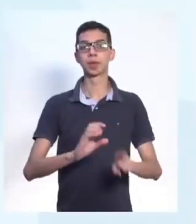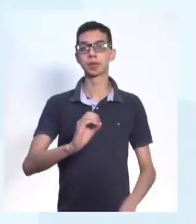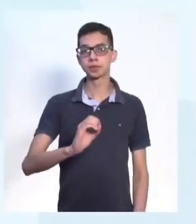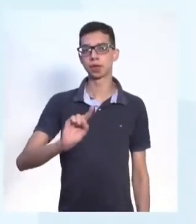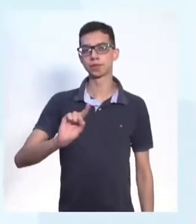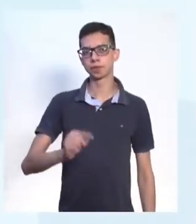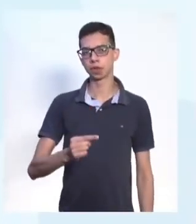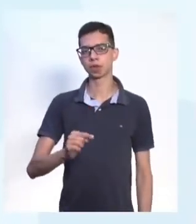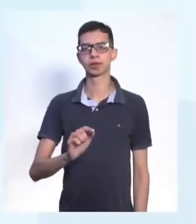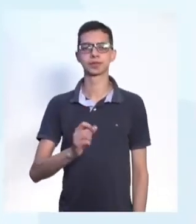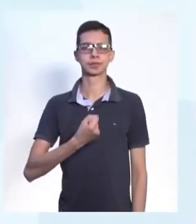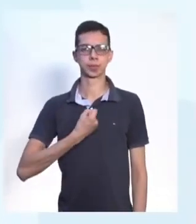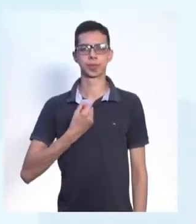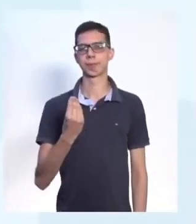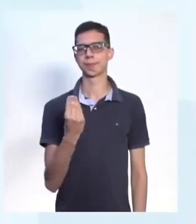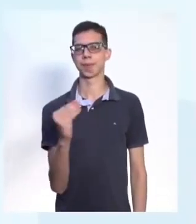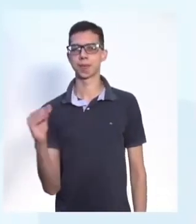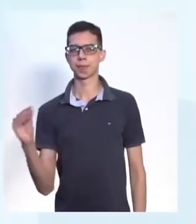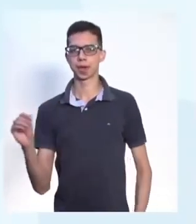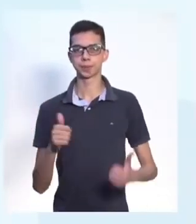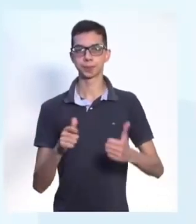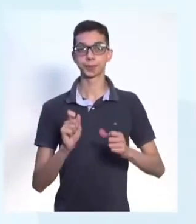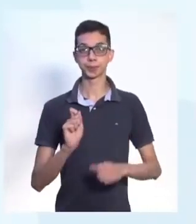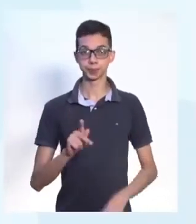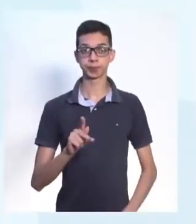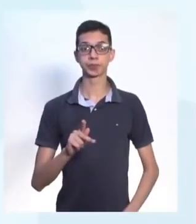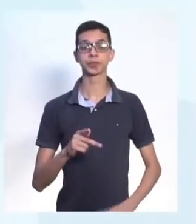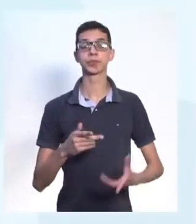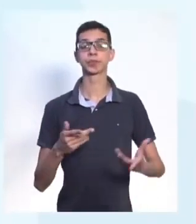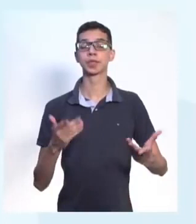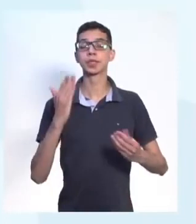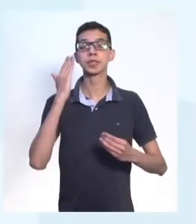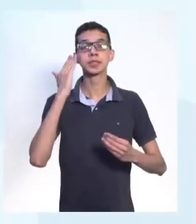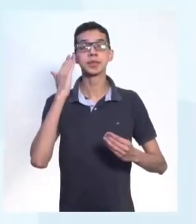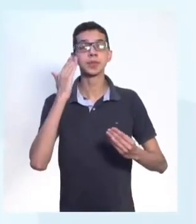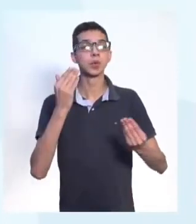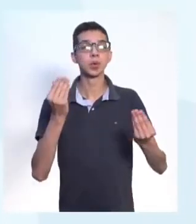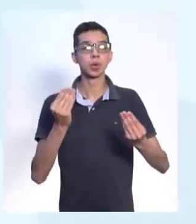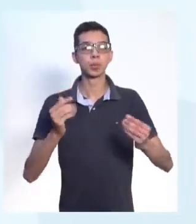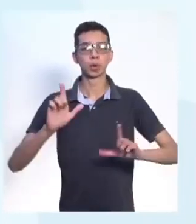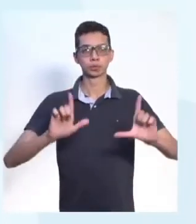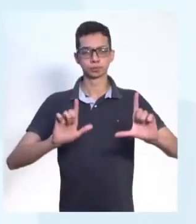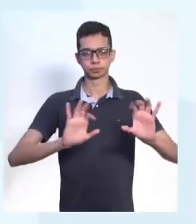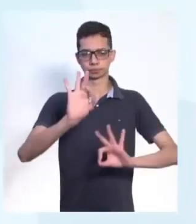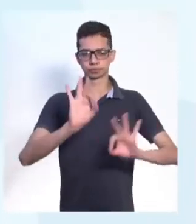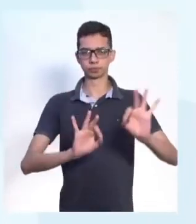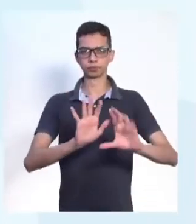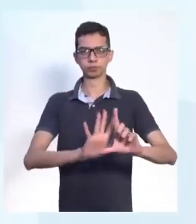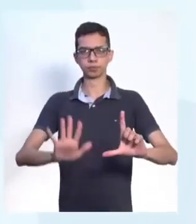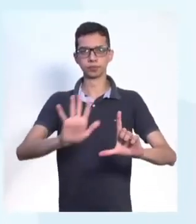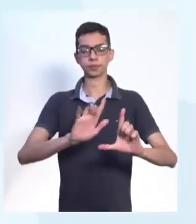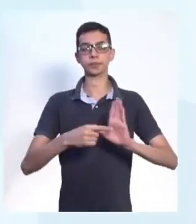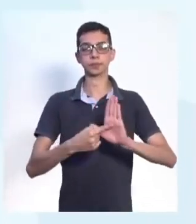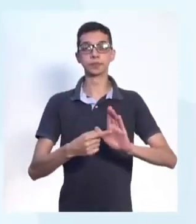Estabelecer relações entre essas representações, passando por uma representação para outra, e